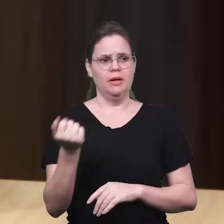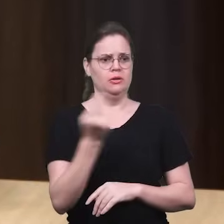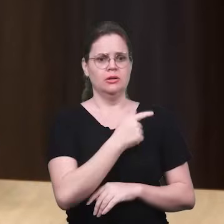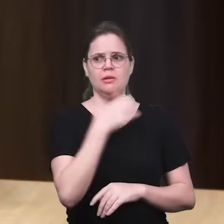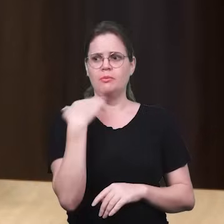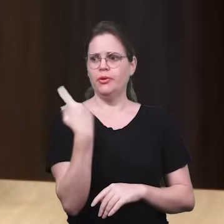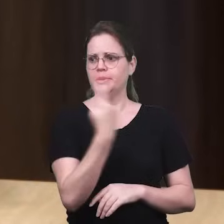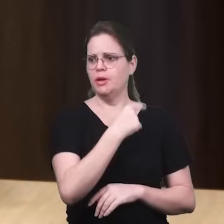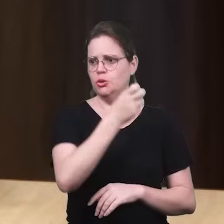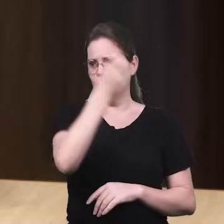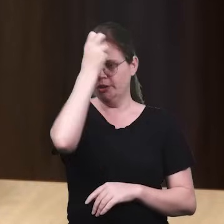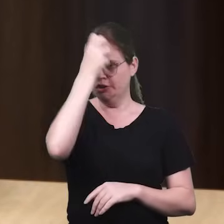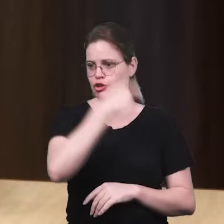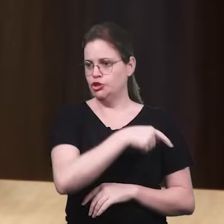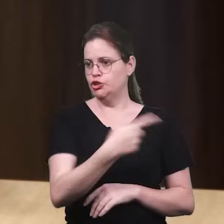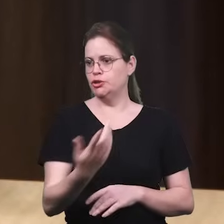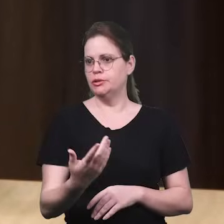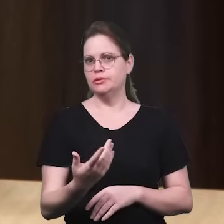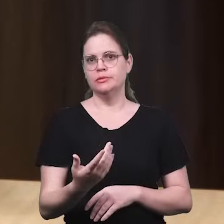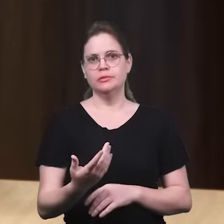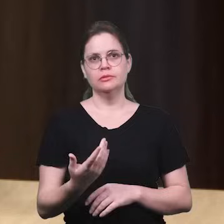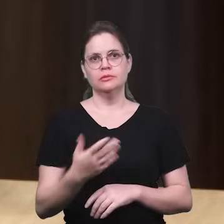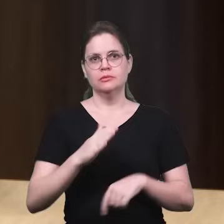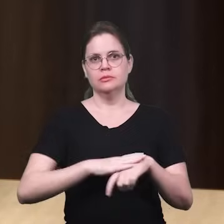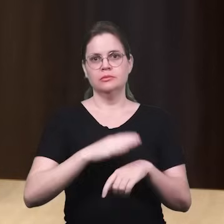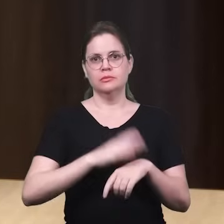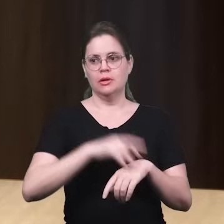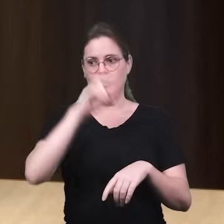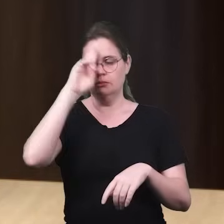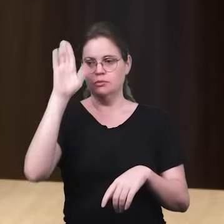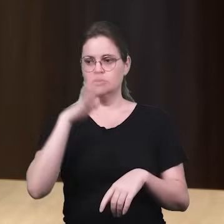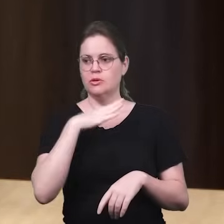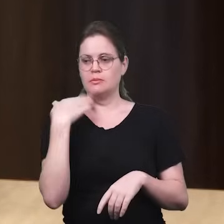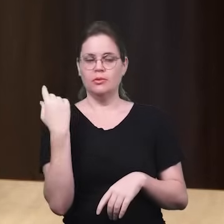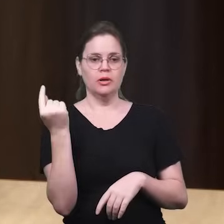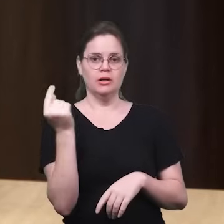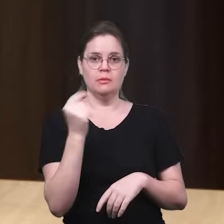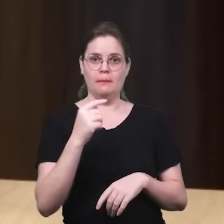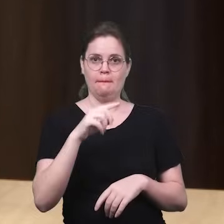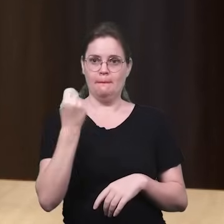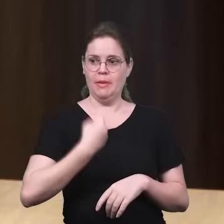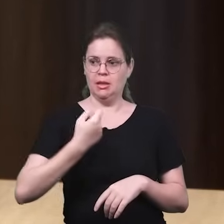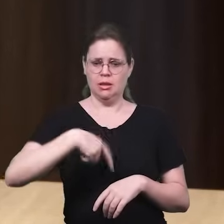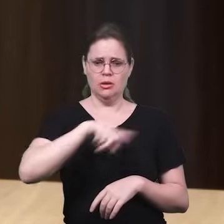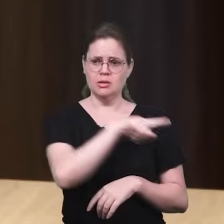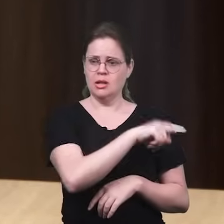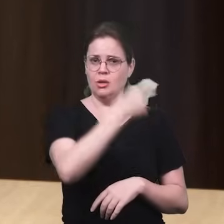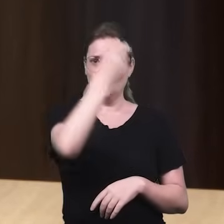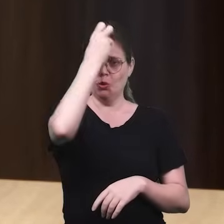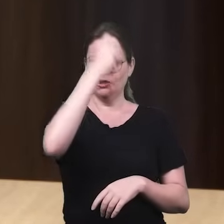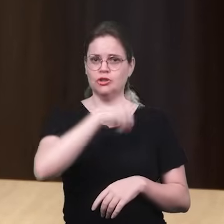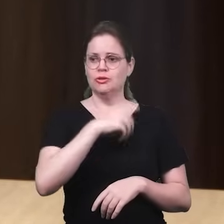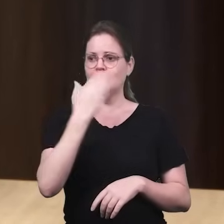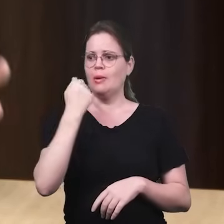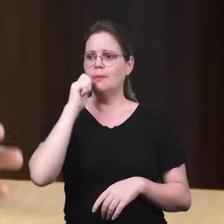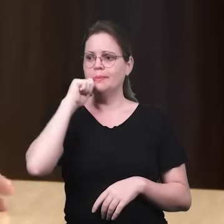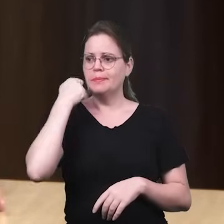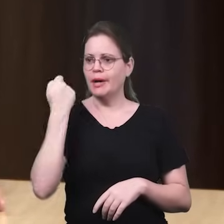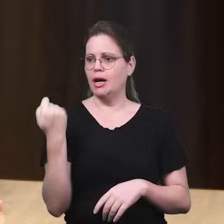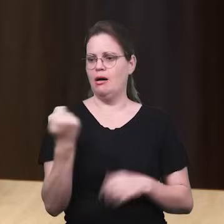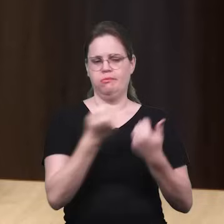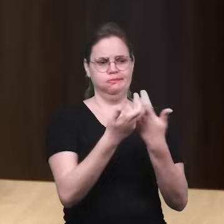lá no Egito, pelas mãos do Senhor, porque pelo menos lá no Egito nós tínhamos pão